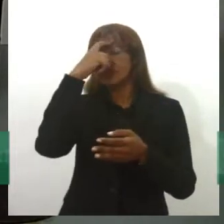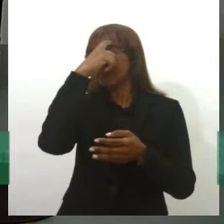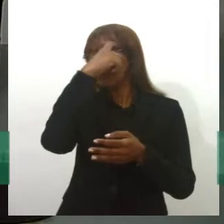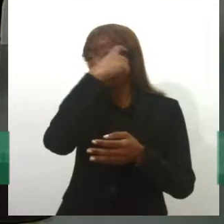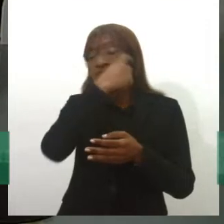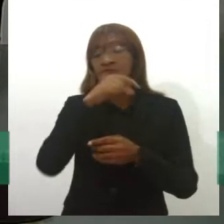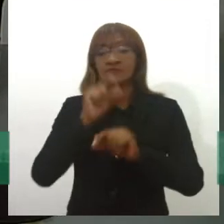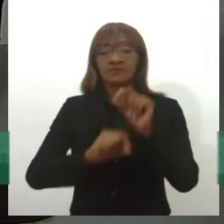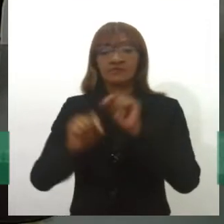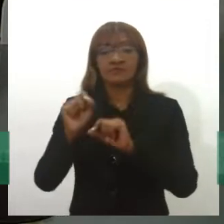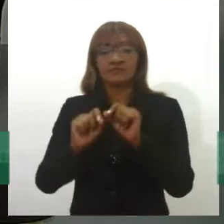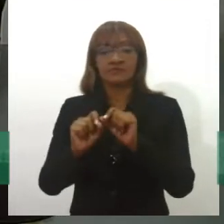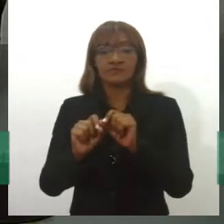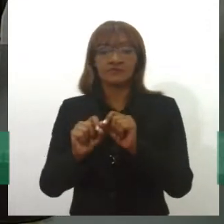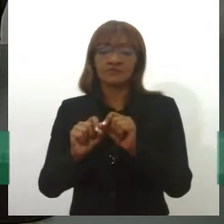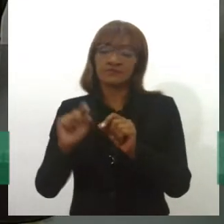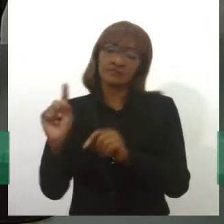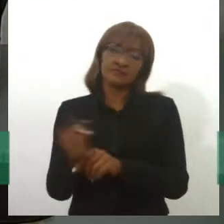única.